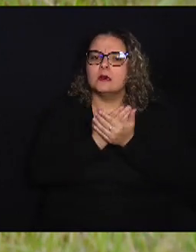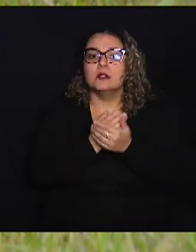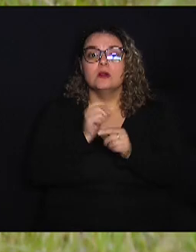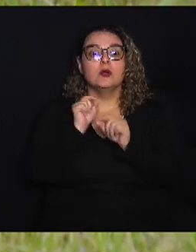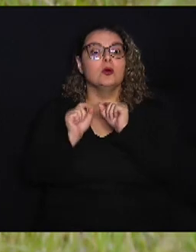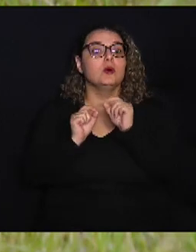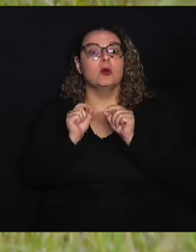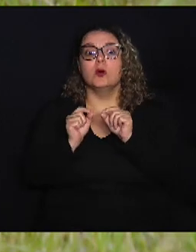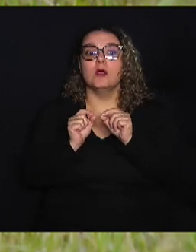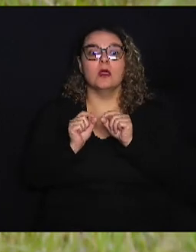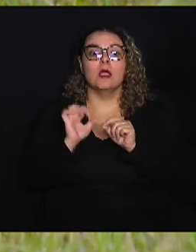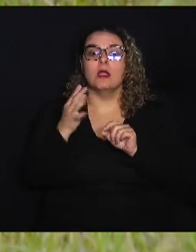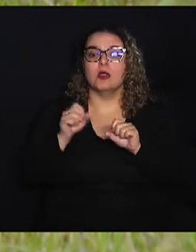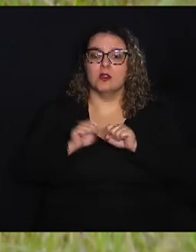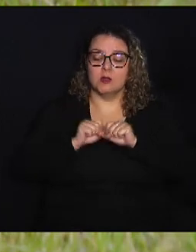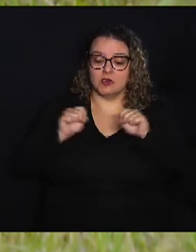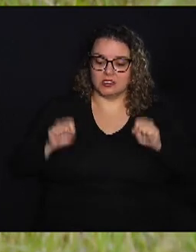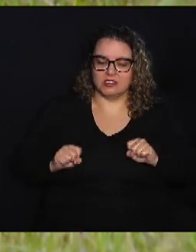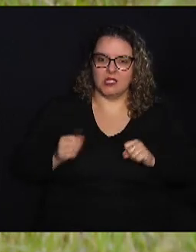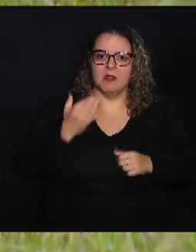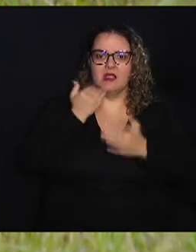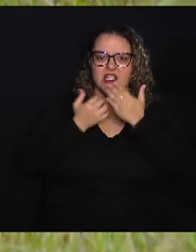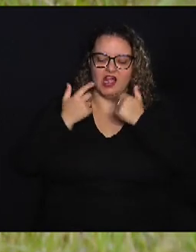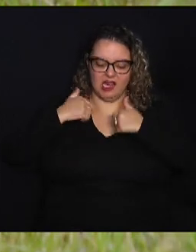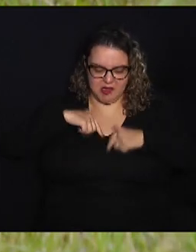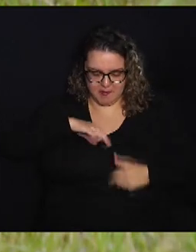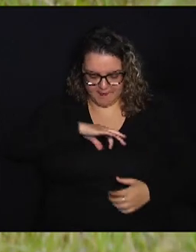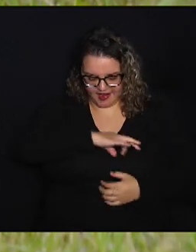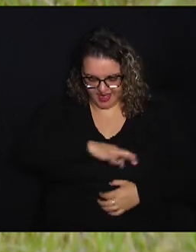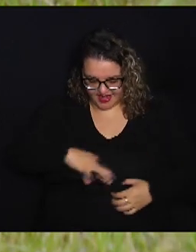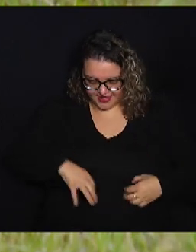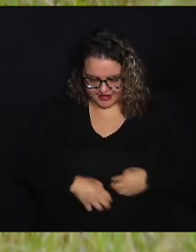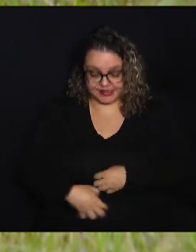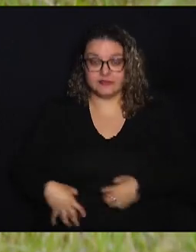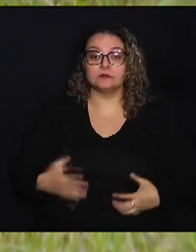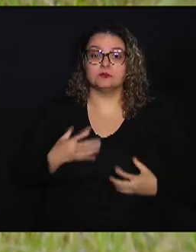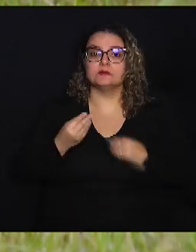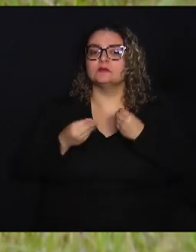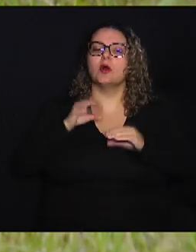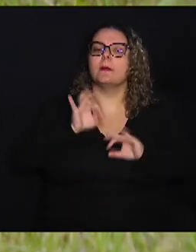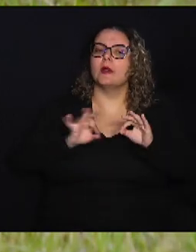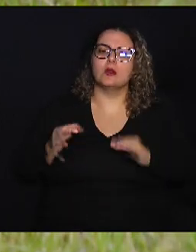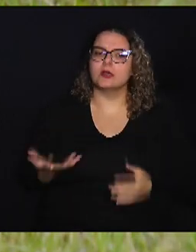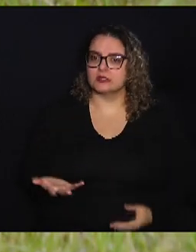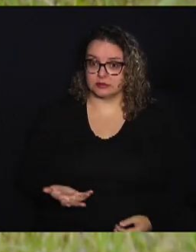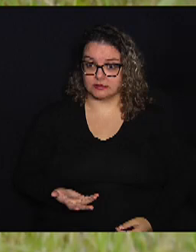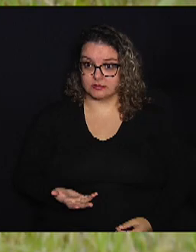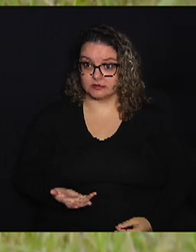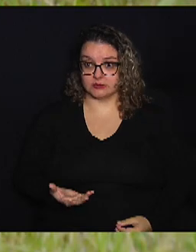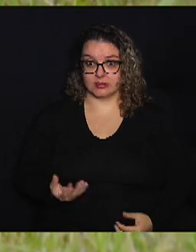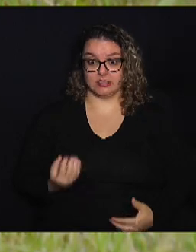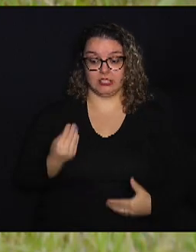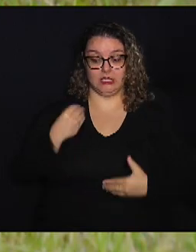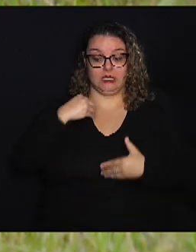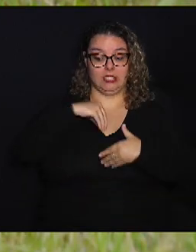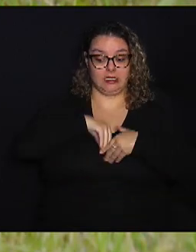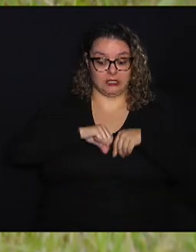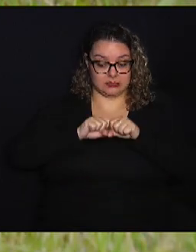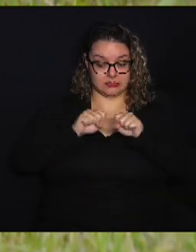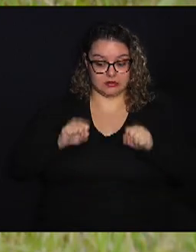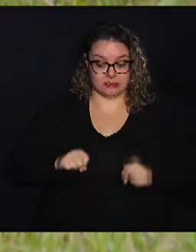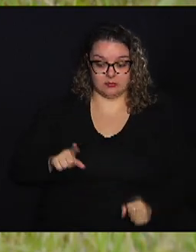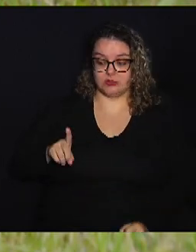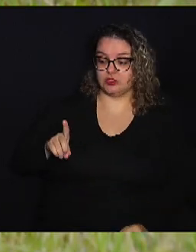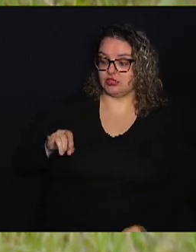no sistema digestório da capivara, como o sistema digestório ele é organizado, né? E dentro desse sistema digestório a gente